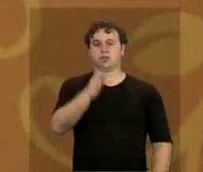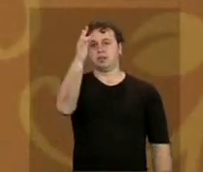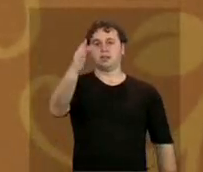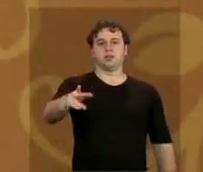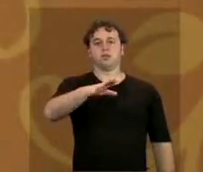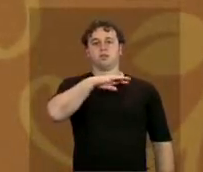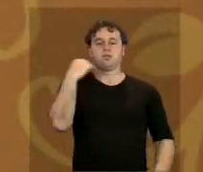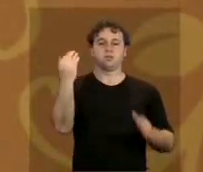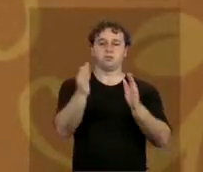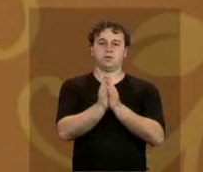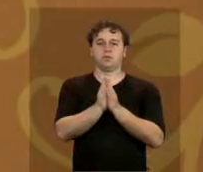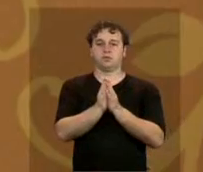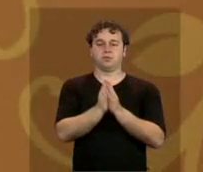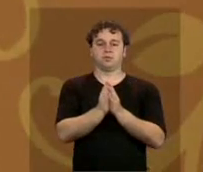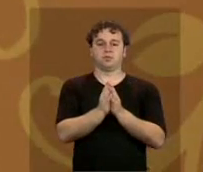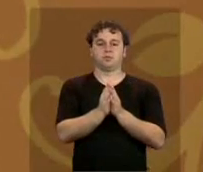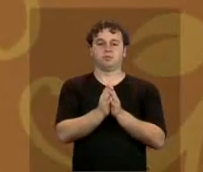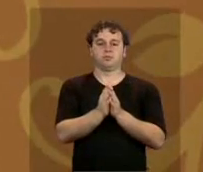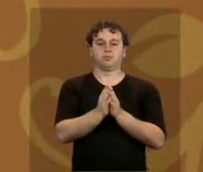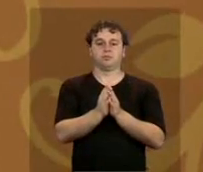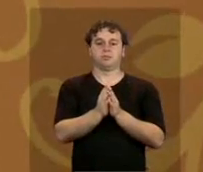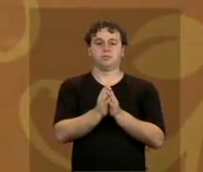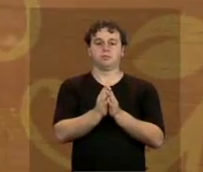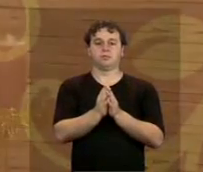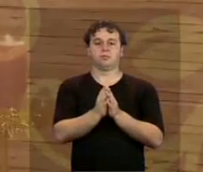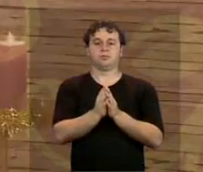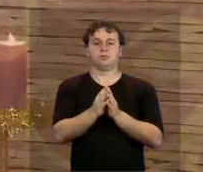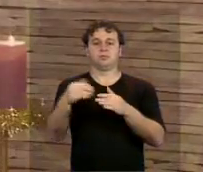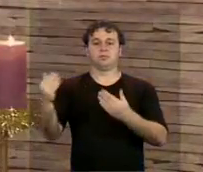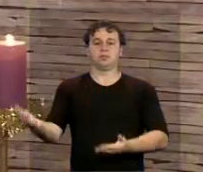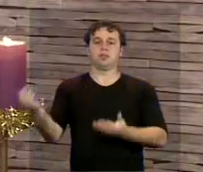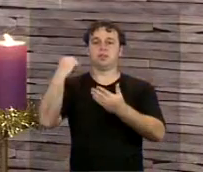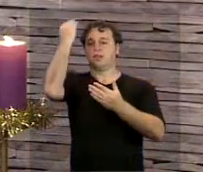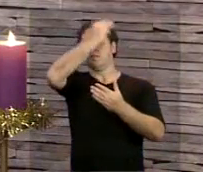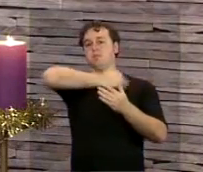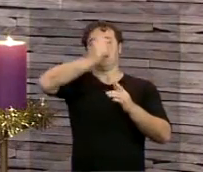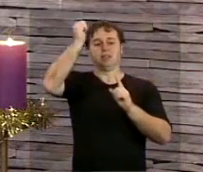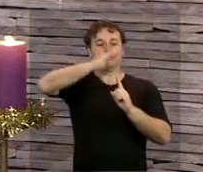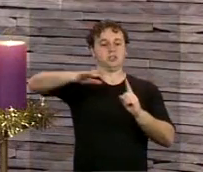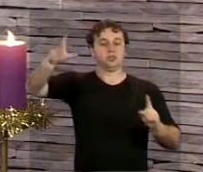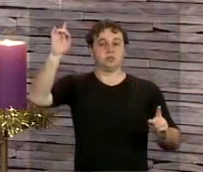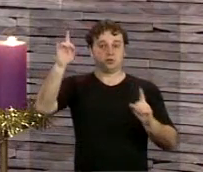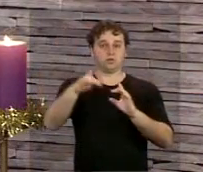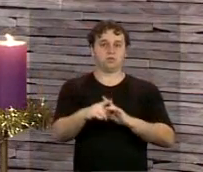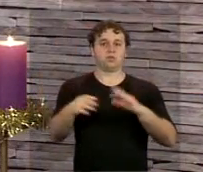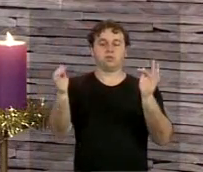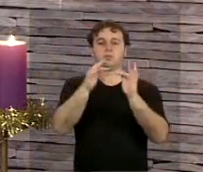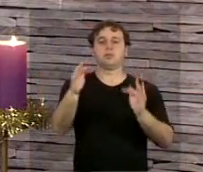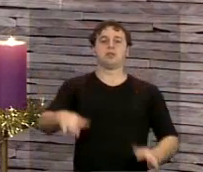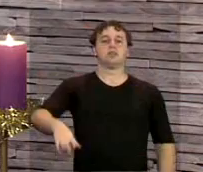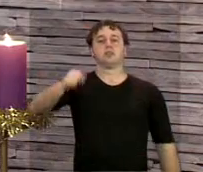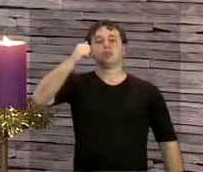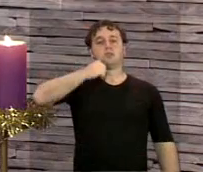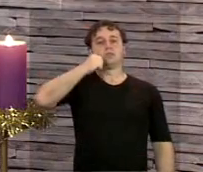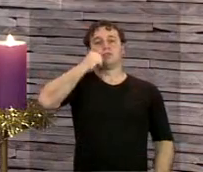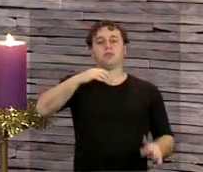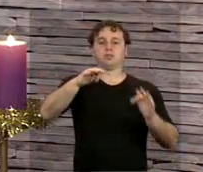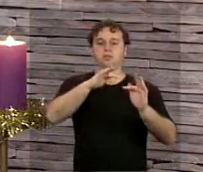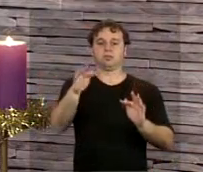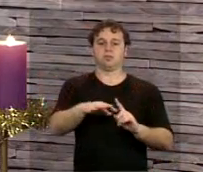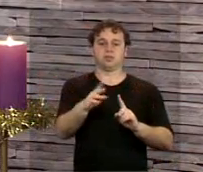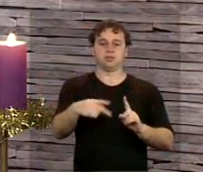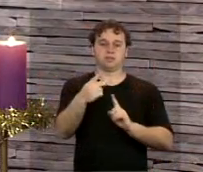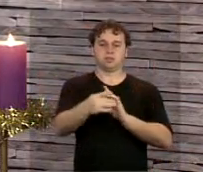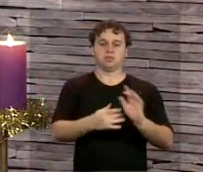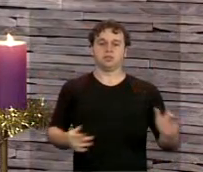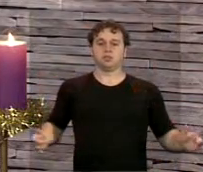pecadores, agora e na hora de nossa morte. Amém. Ave Maria, cheia de graça, o Senhor é convosco. Bendita sois vós entre